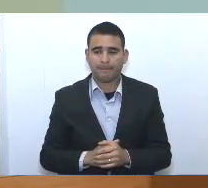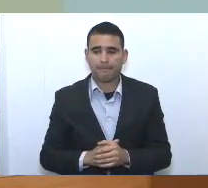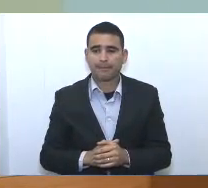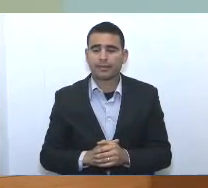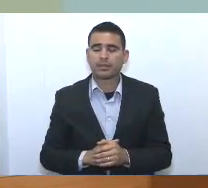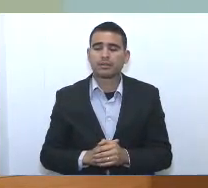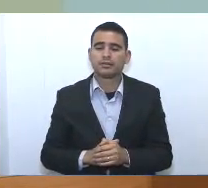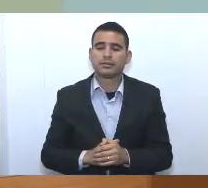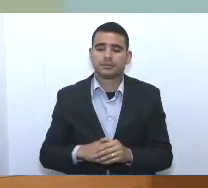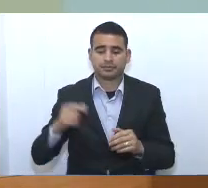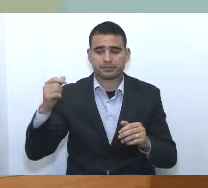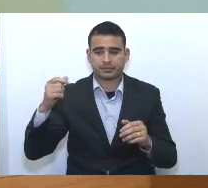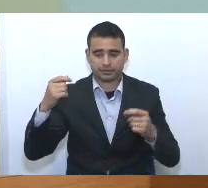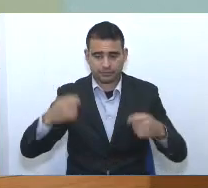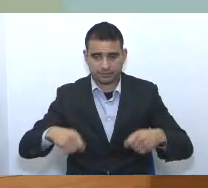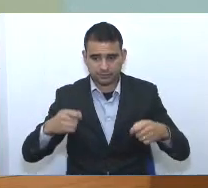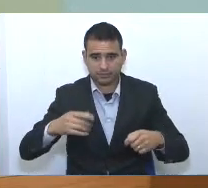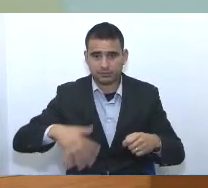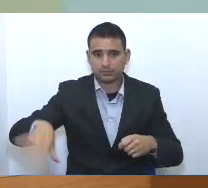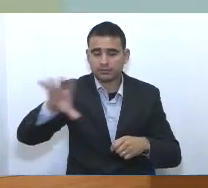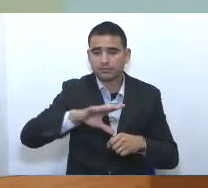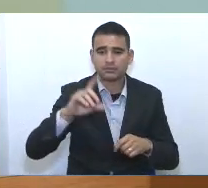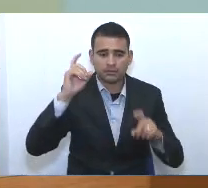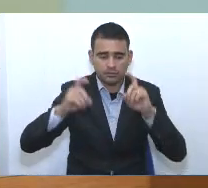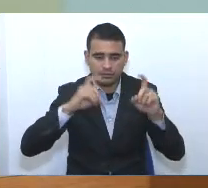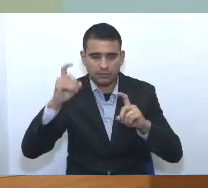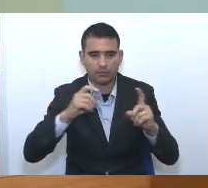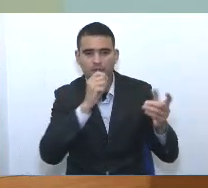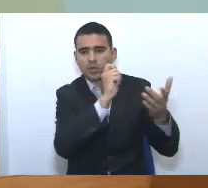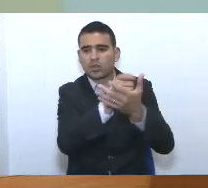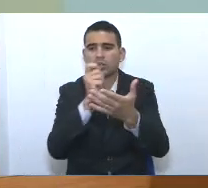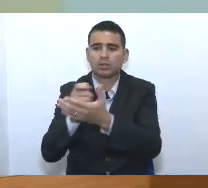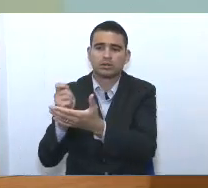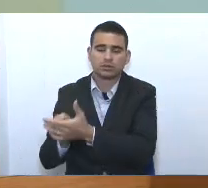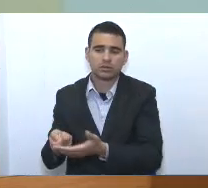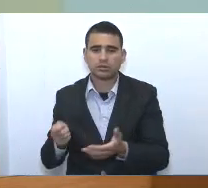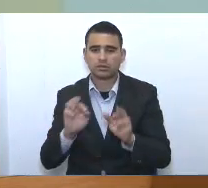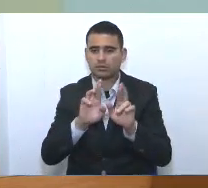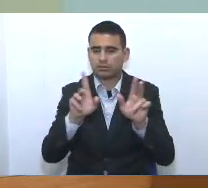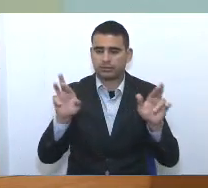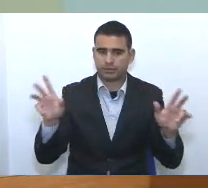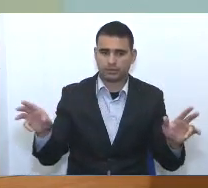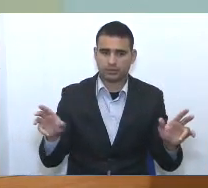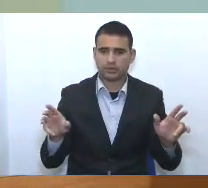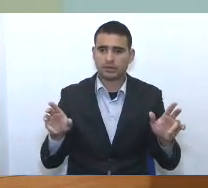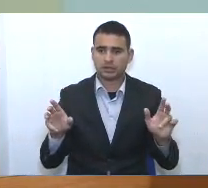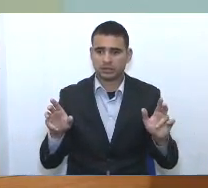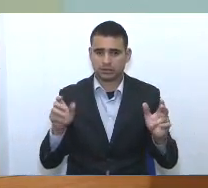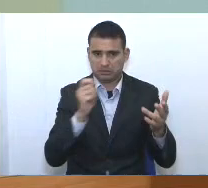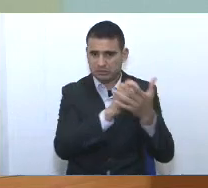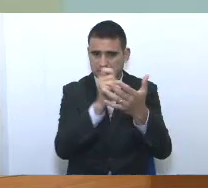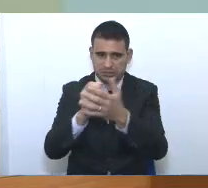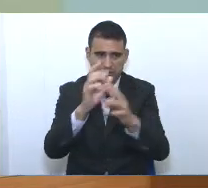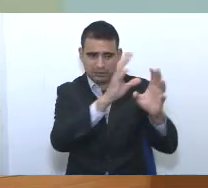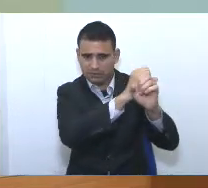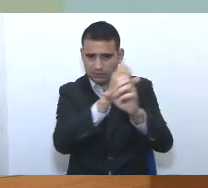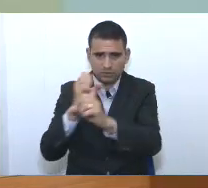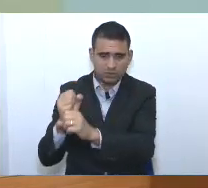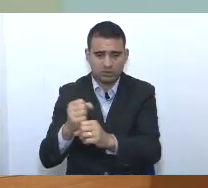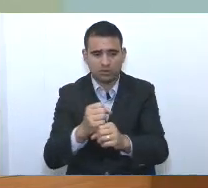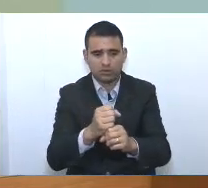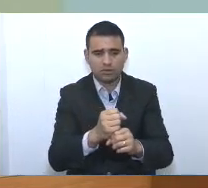e toda a questões de compras, licitações de compras, veio para a Secretaria de Assuntos Jurídicos. Então, vou sugerir